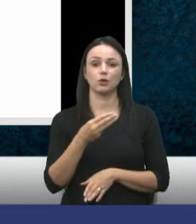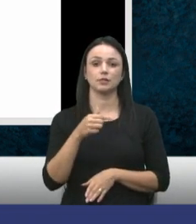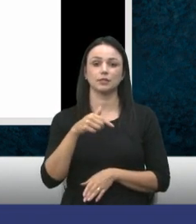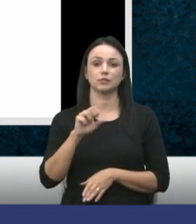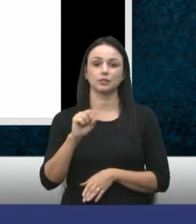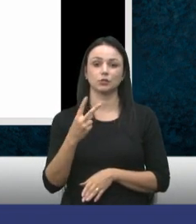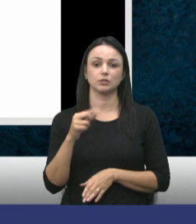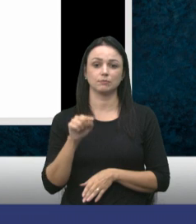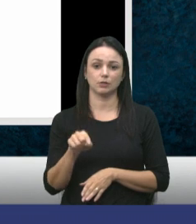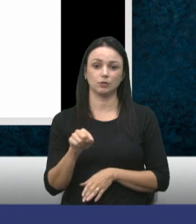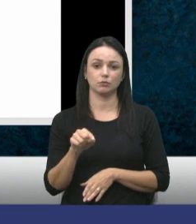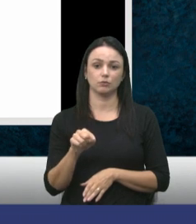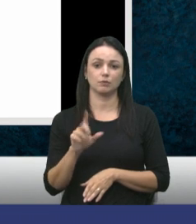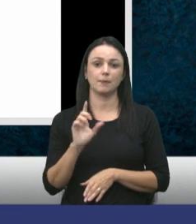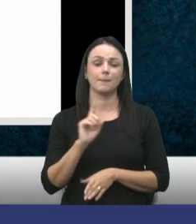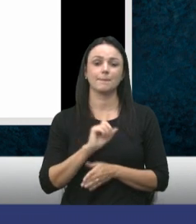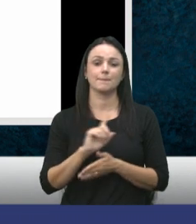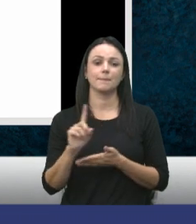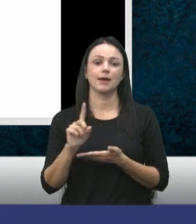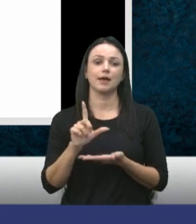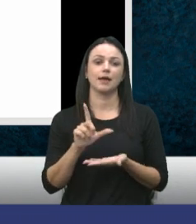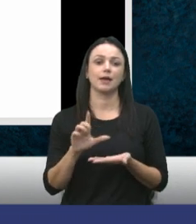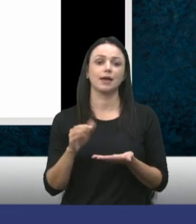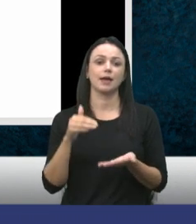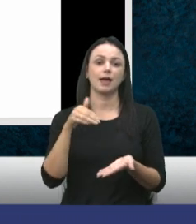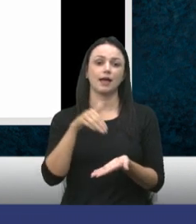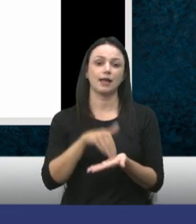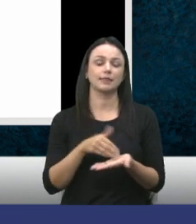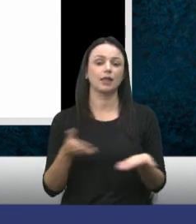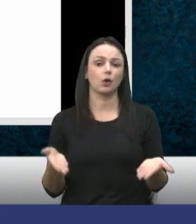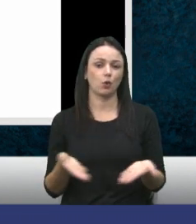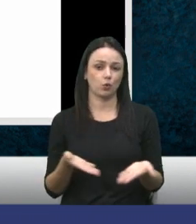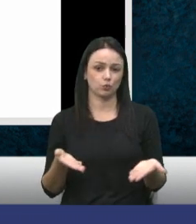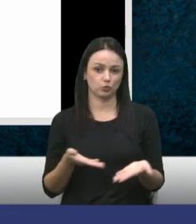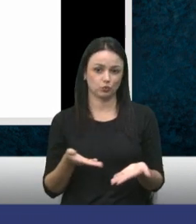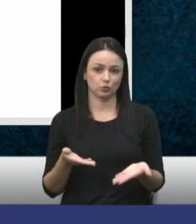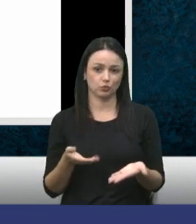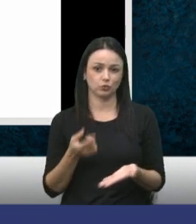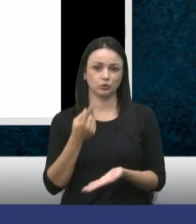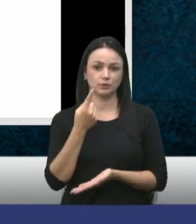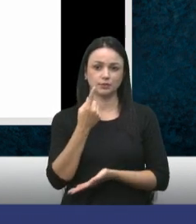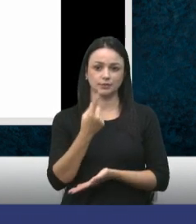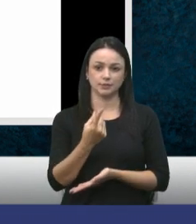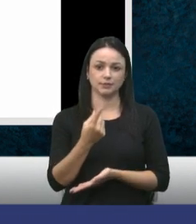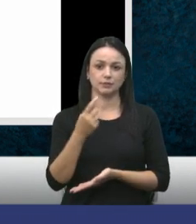112.782.000, porém a liquidação até o presente momento de R$